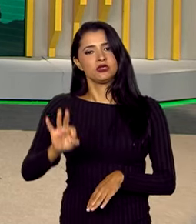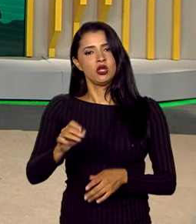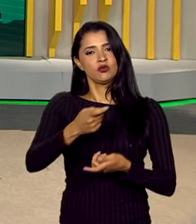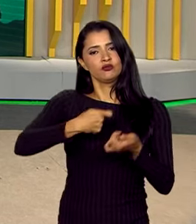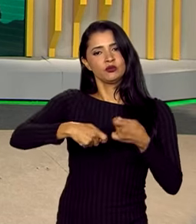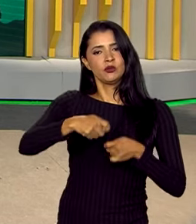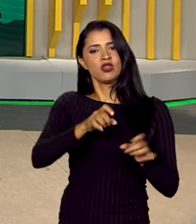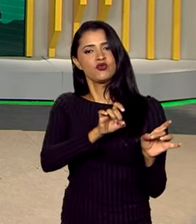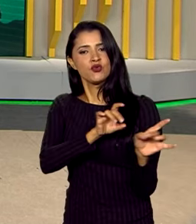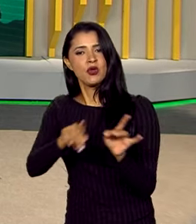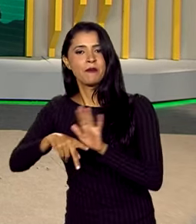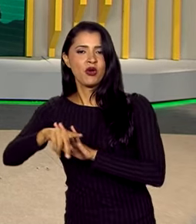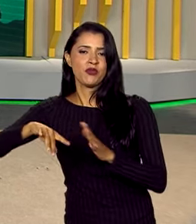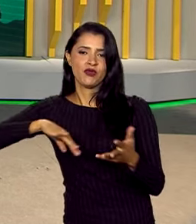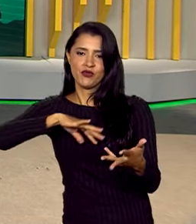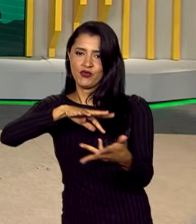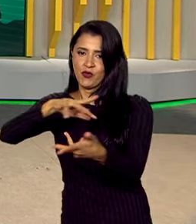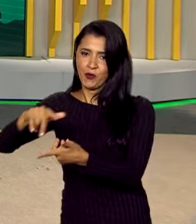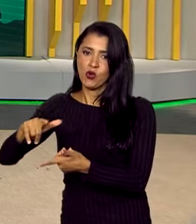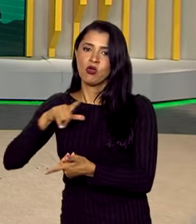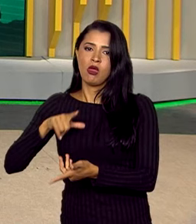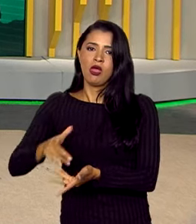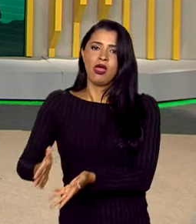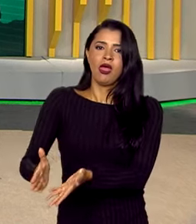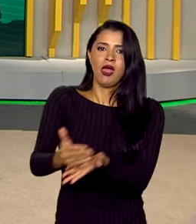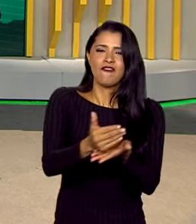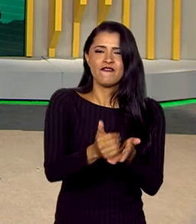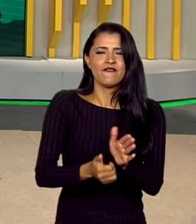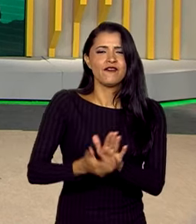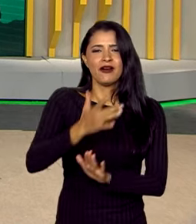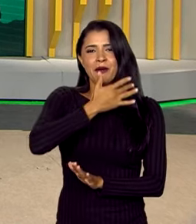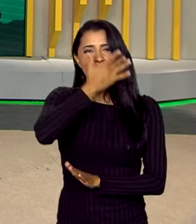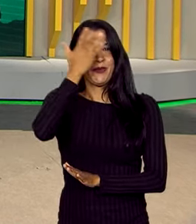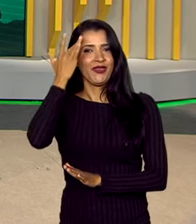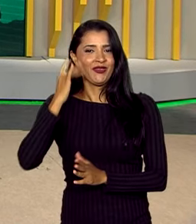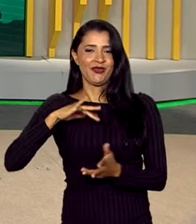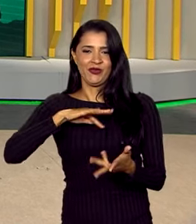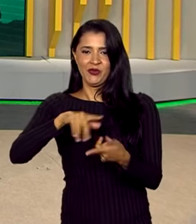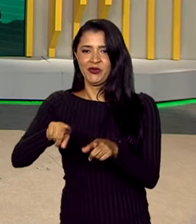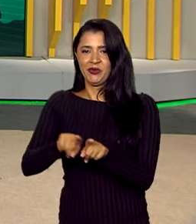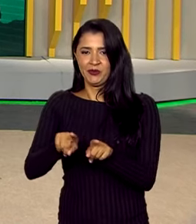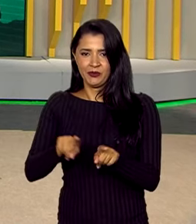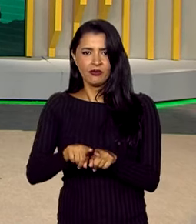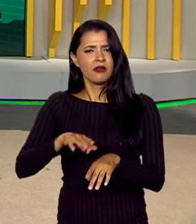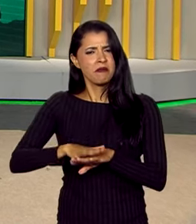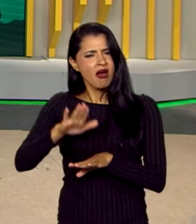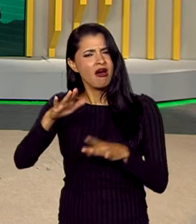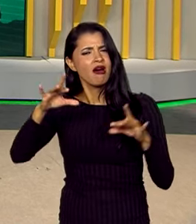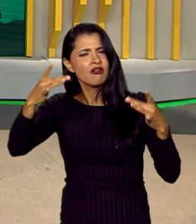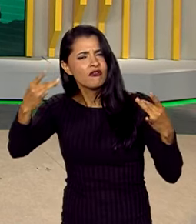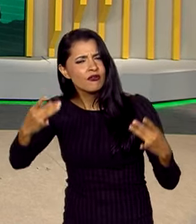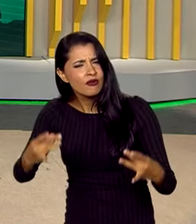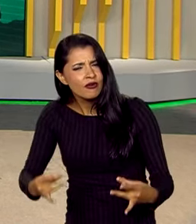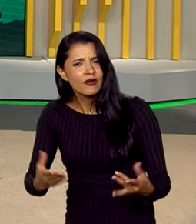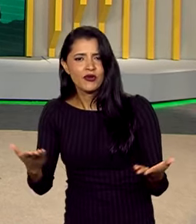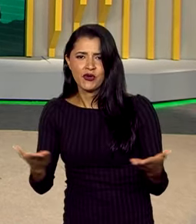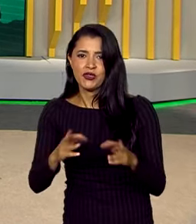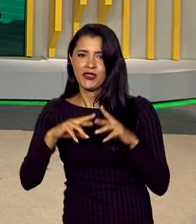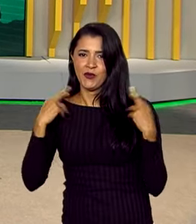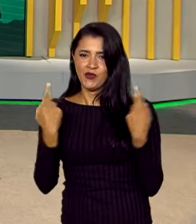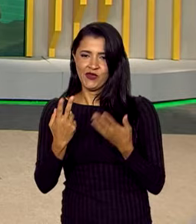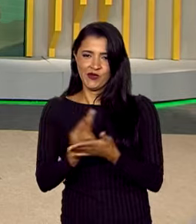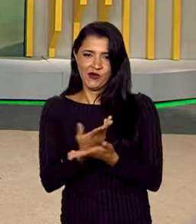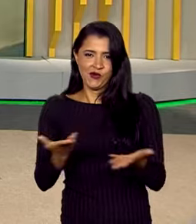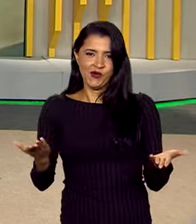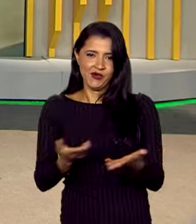do comércio mundiais, além de reunir bilhões de pessoas ao redor do planeta. E quem tem mais detalhes dessa reunião que aconteceu